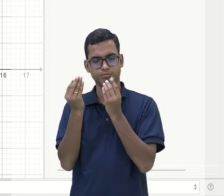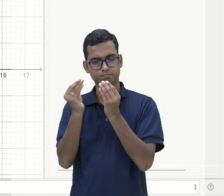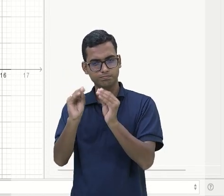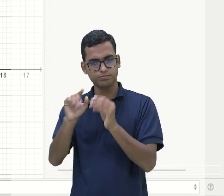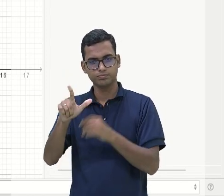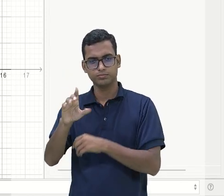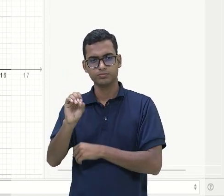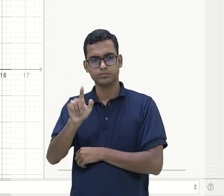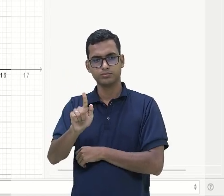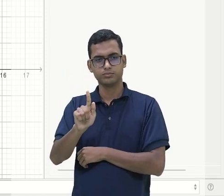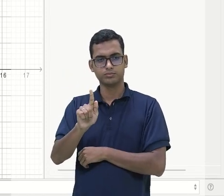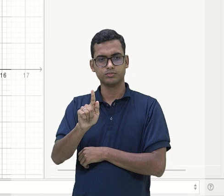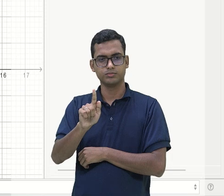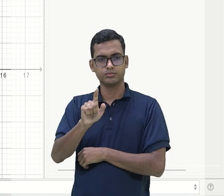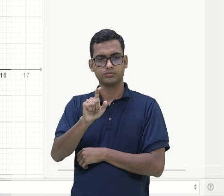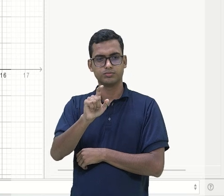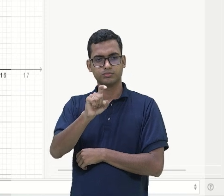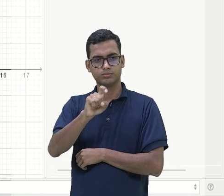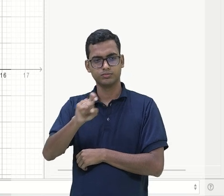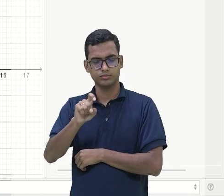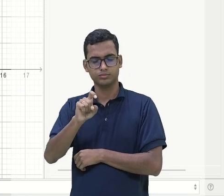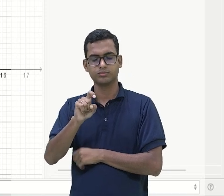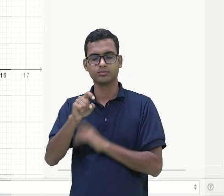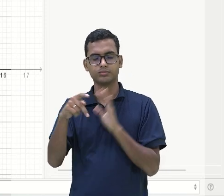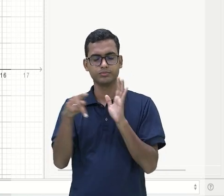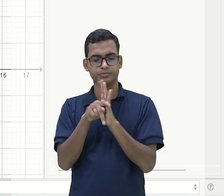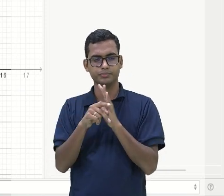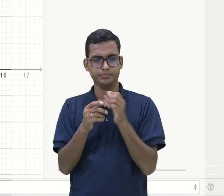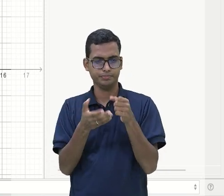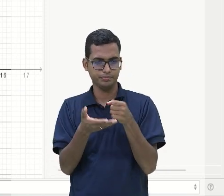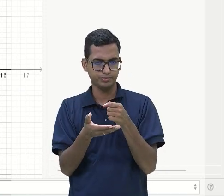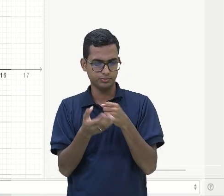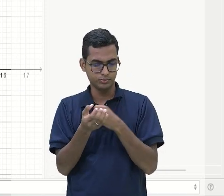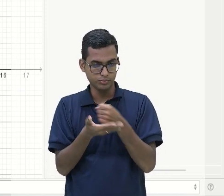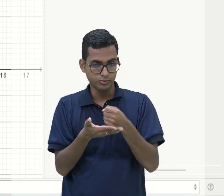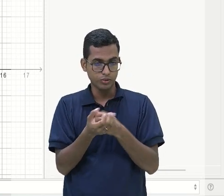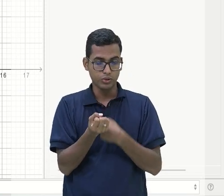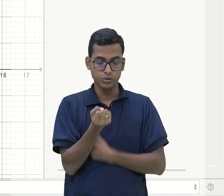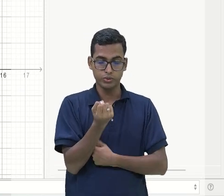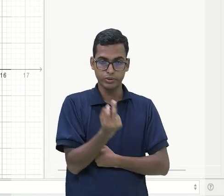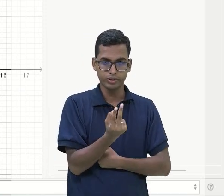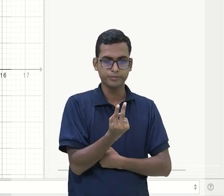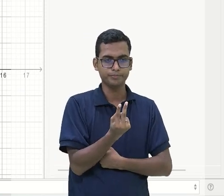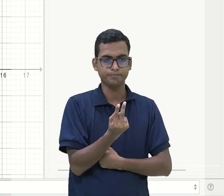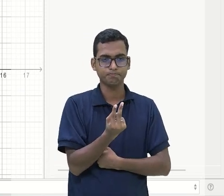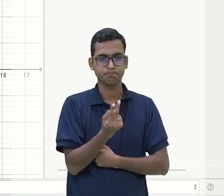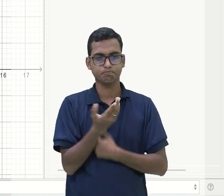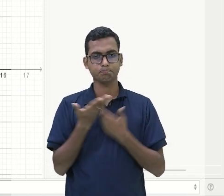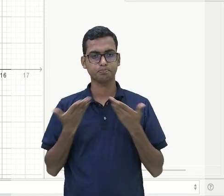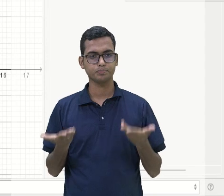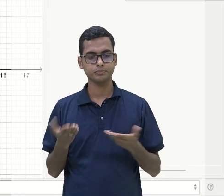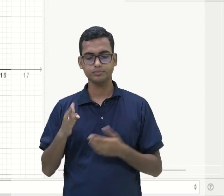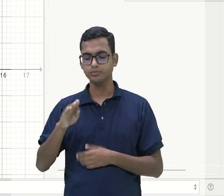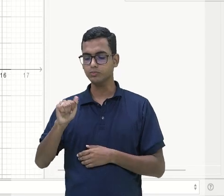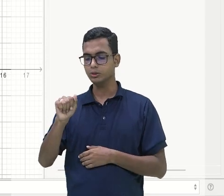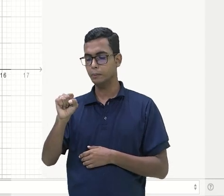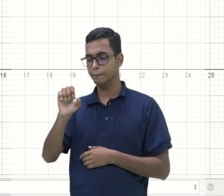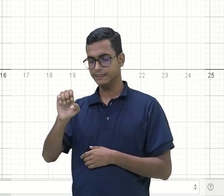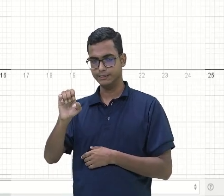logaritmo de x na base 2. O que a gente consegue observar desse